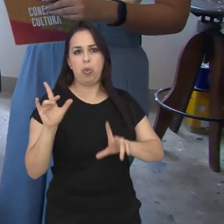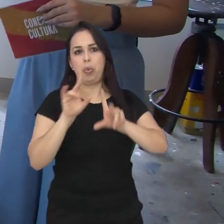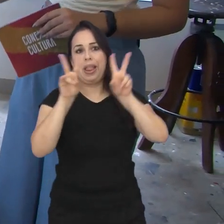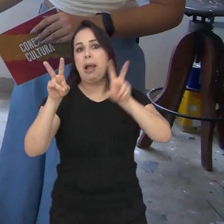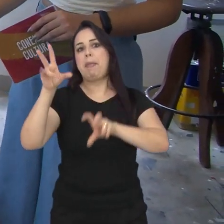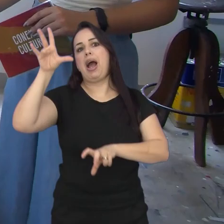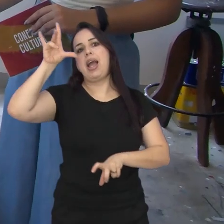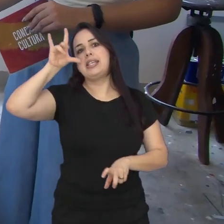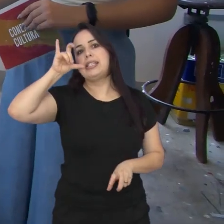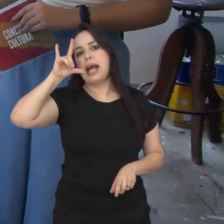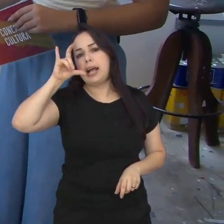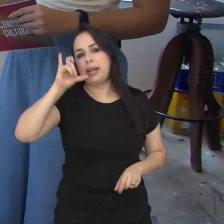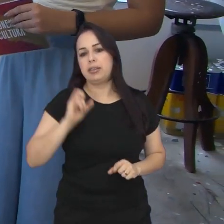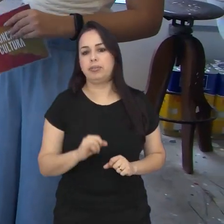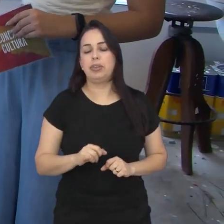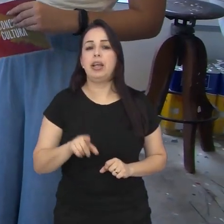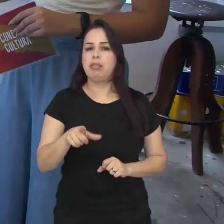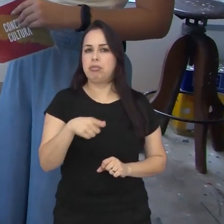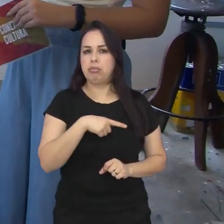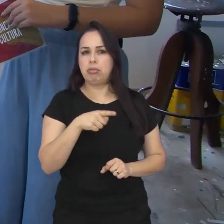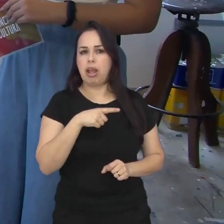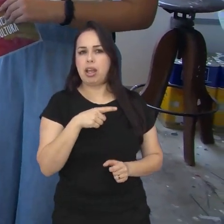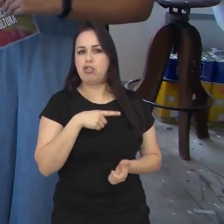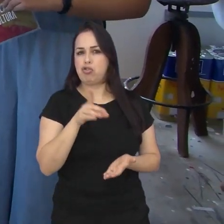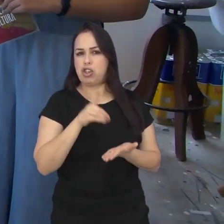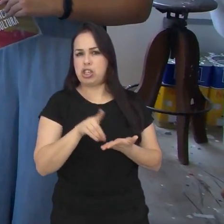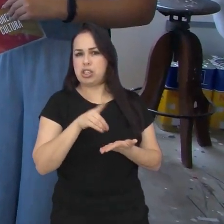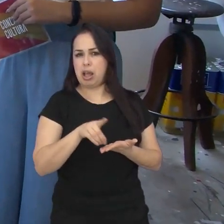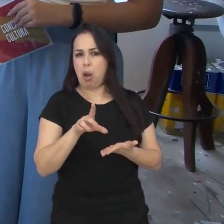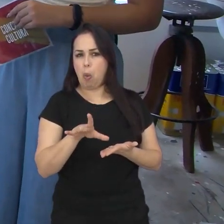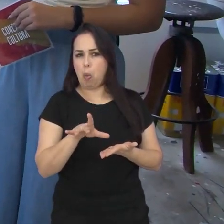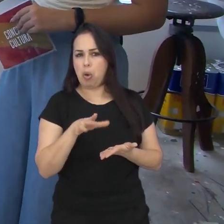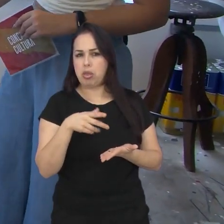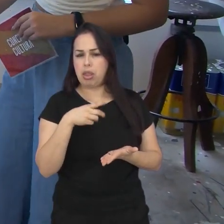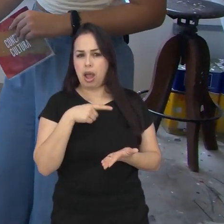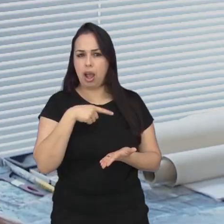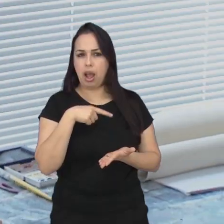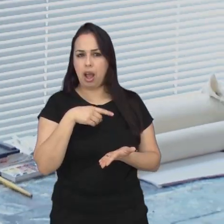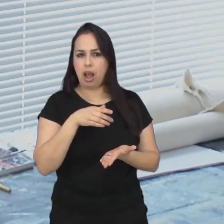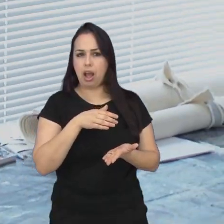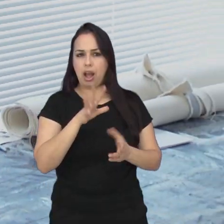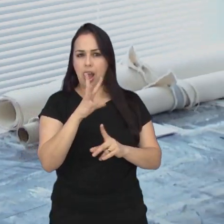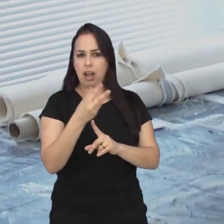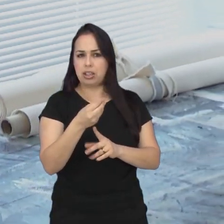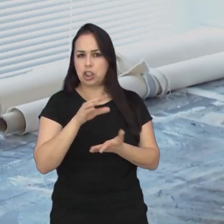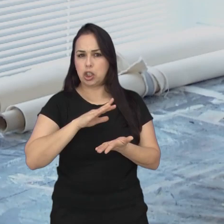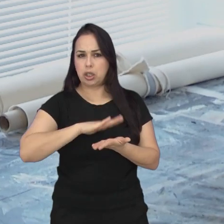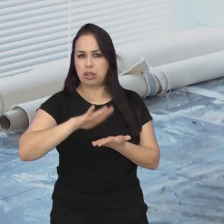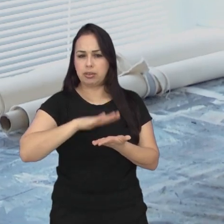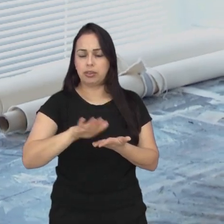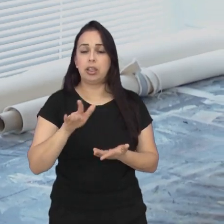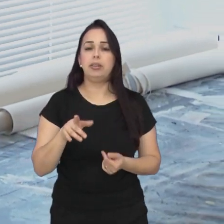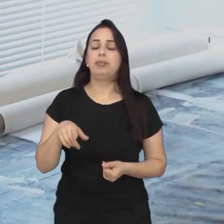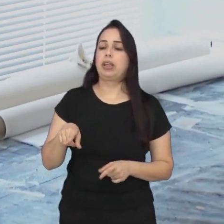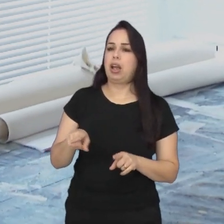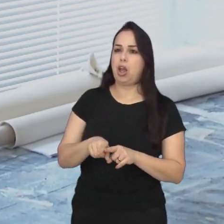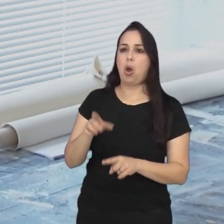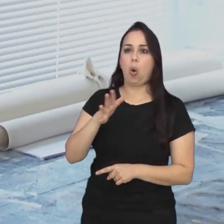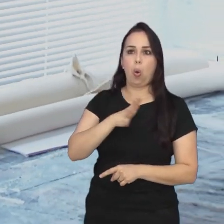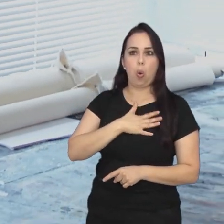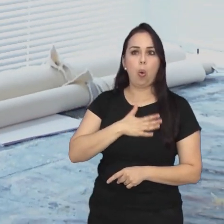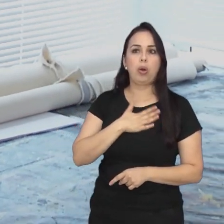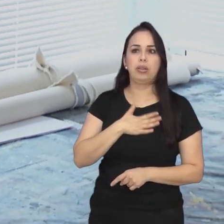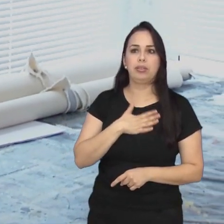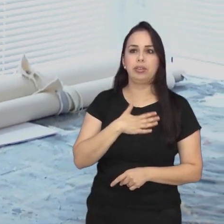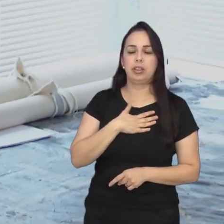Instagram, tem obra... digitais aqui também, não tem? Tem. Eu trabalho bastante,